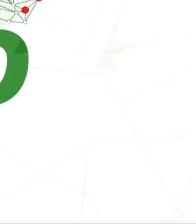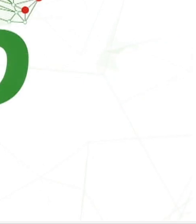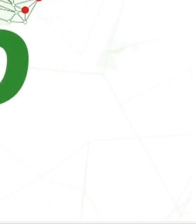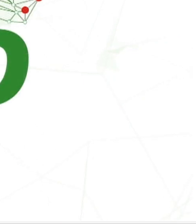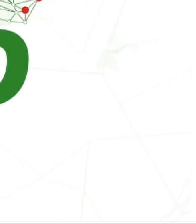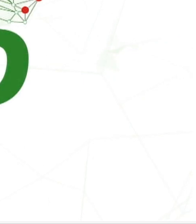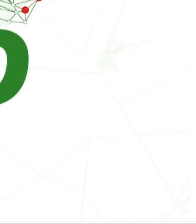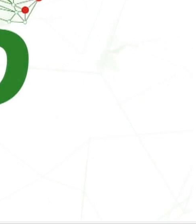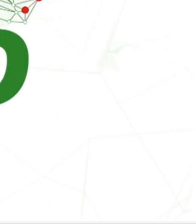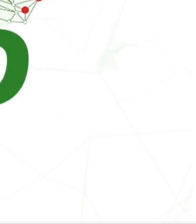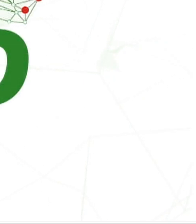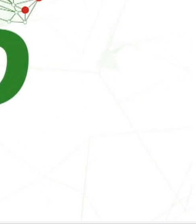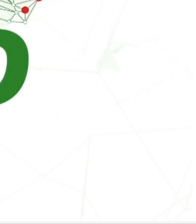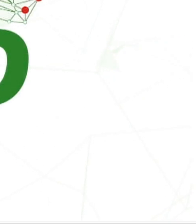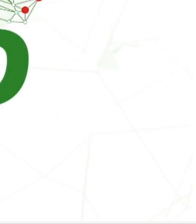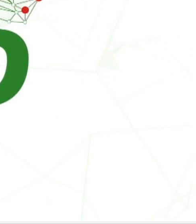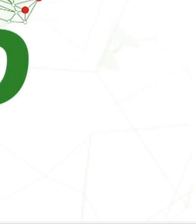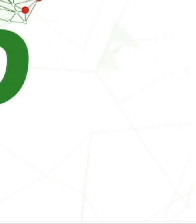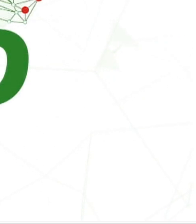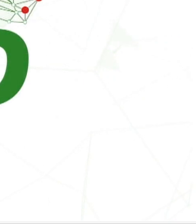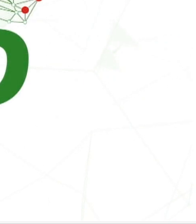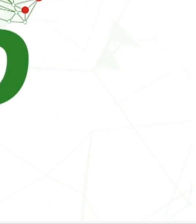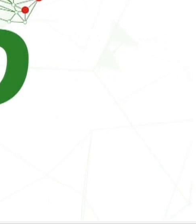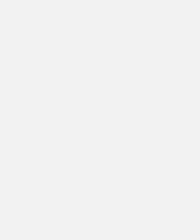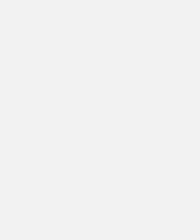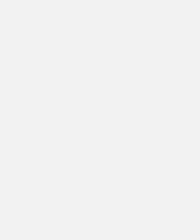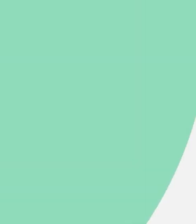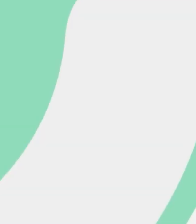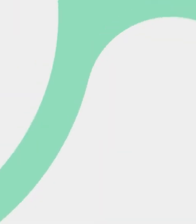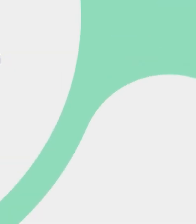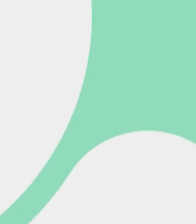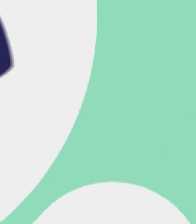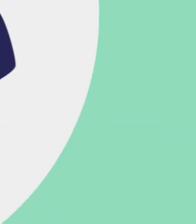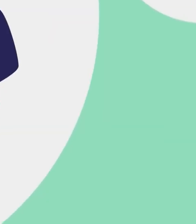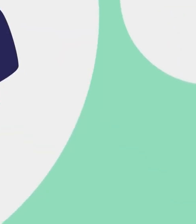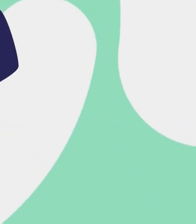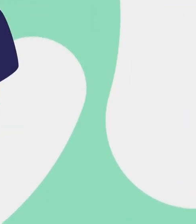Educação à distância, mudando realidades.